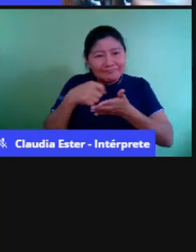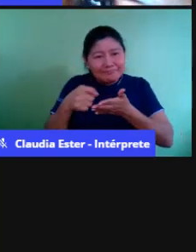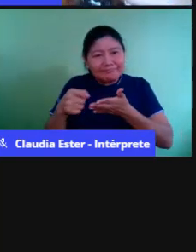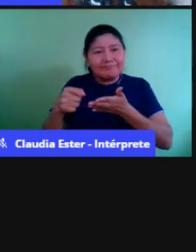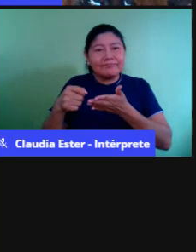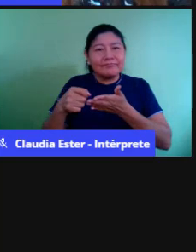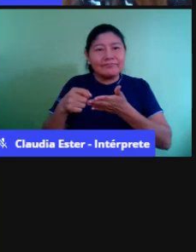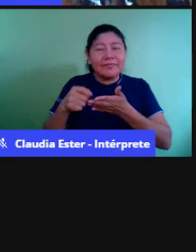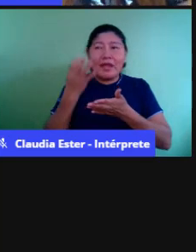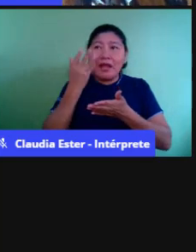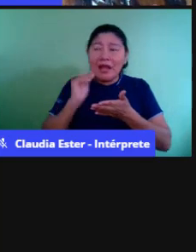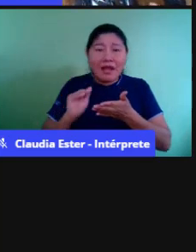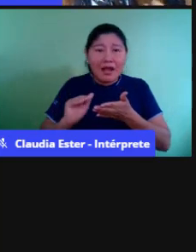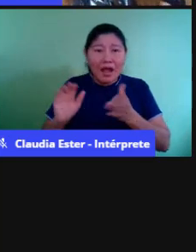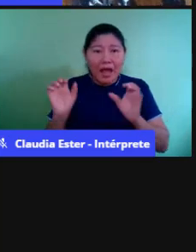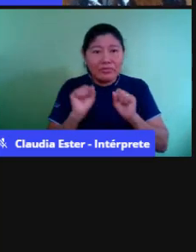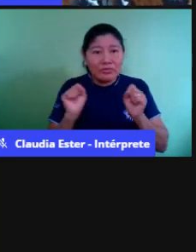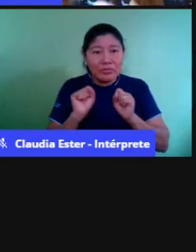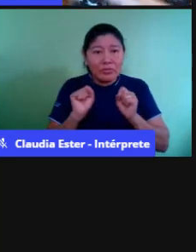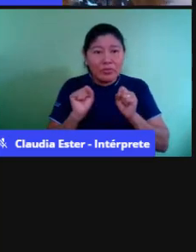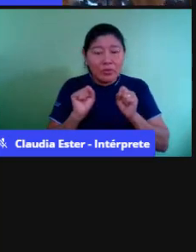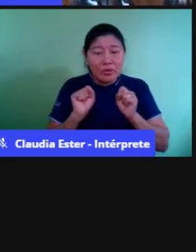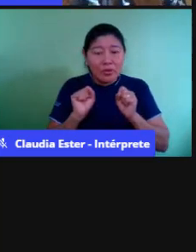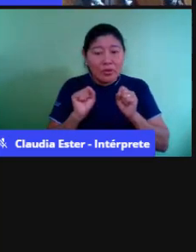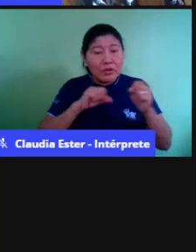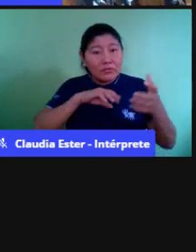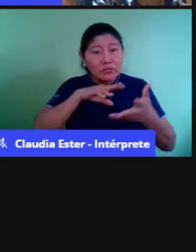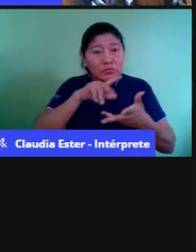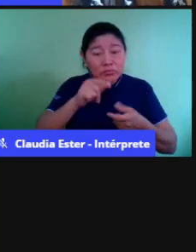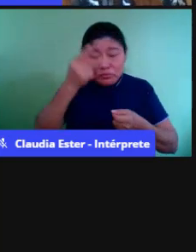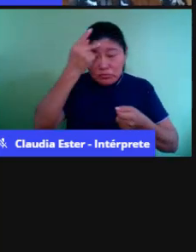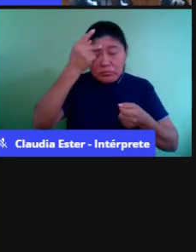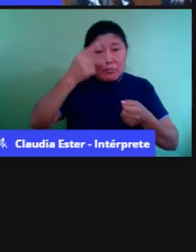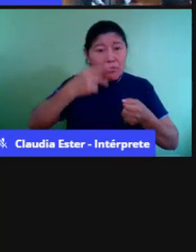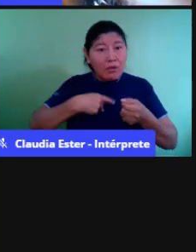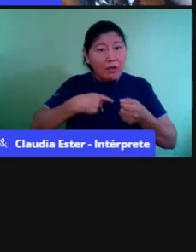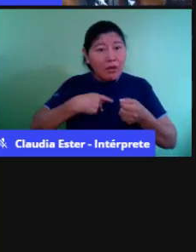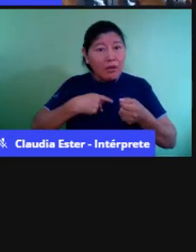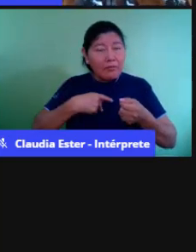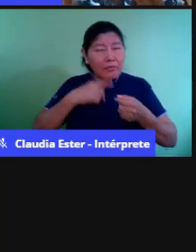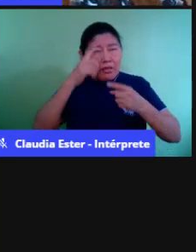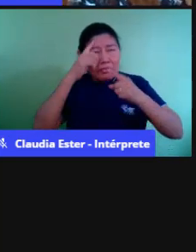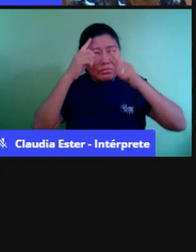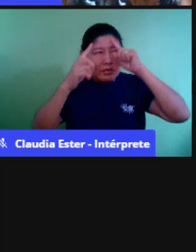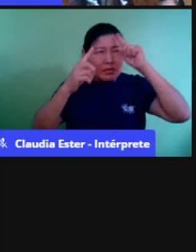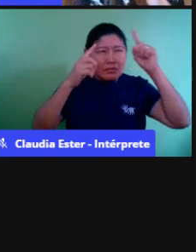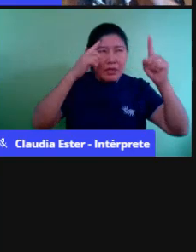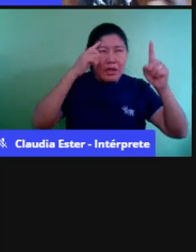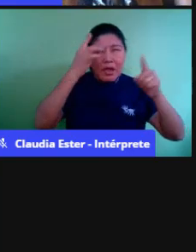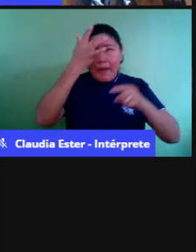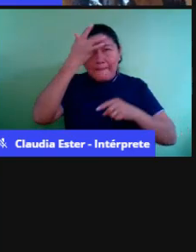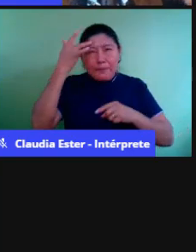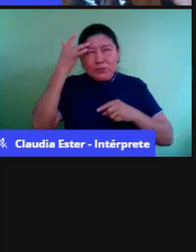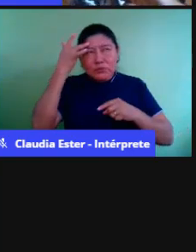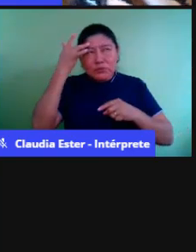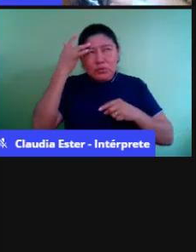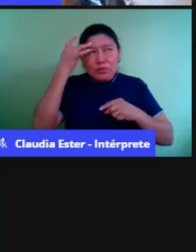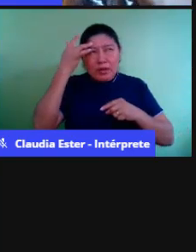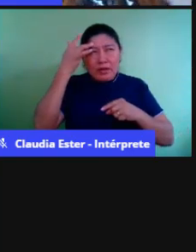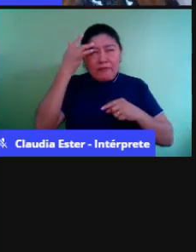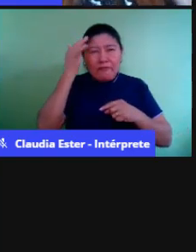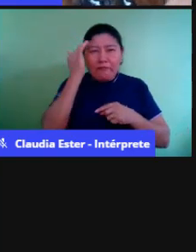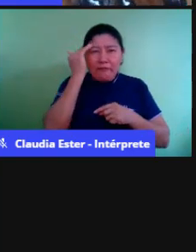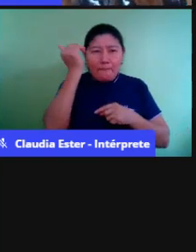ela gosta tanto desse mundo imaginário, de personagens fictícios, de super-heróis, né? Tudo isso as